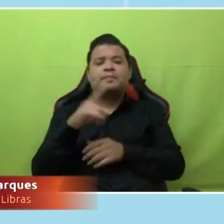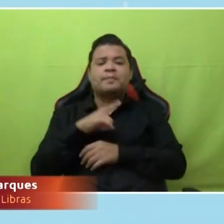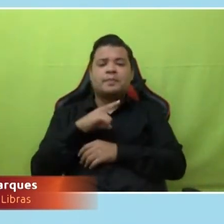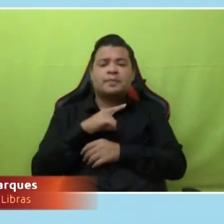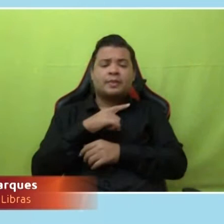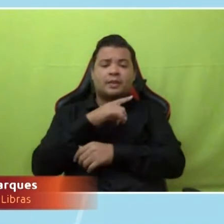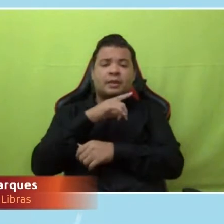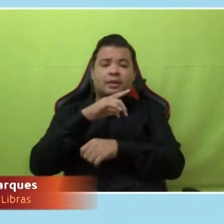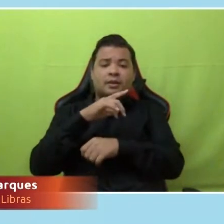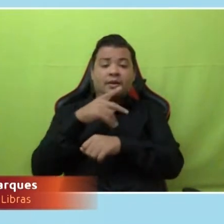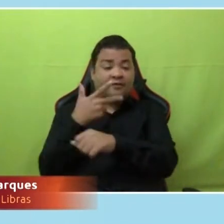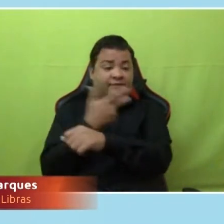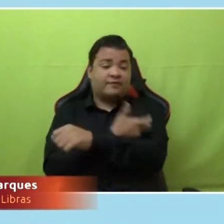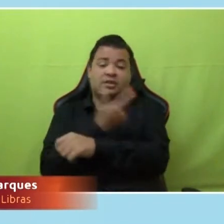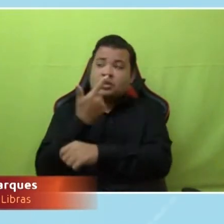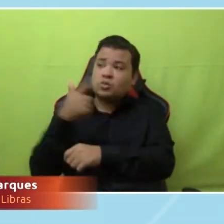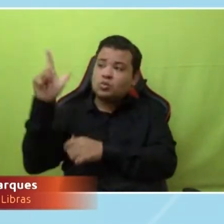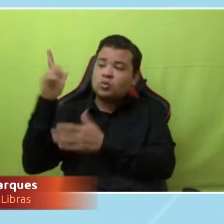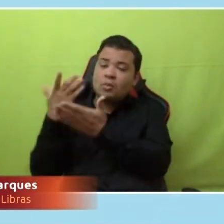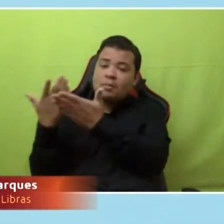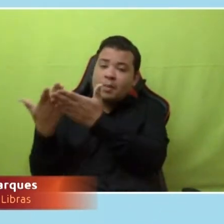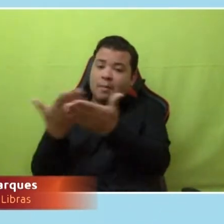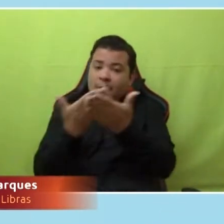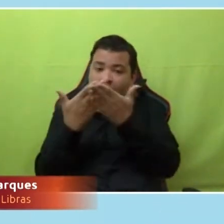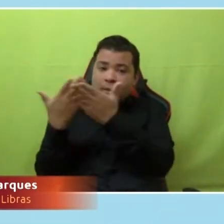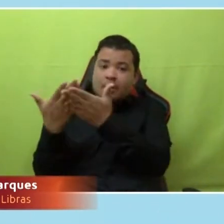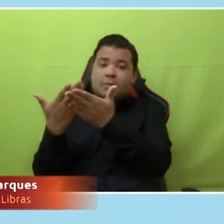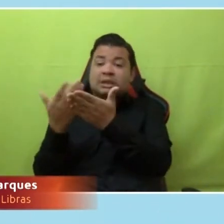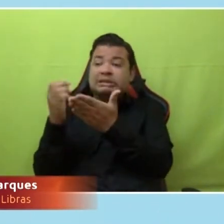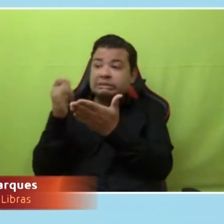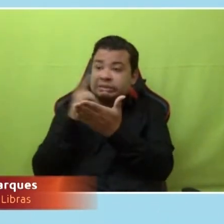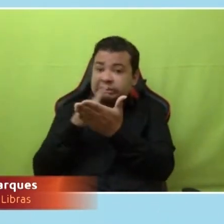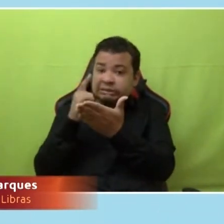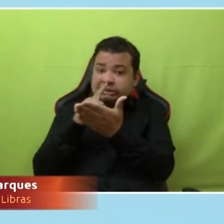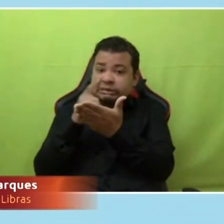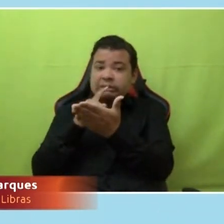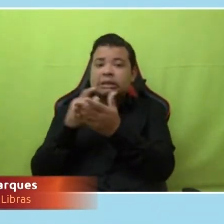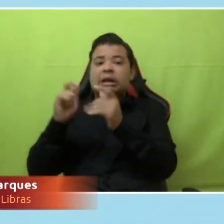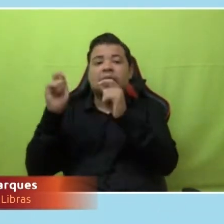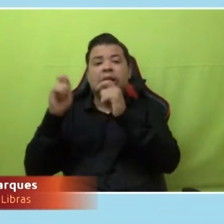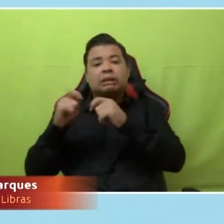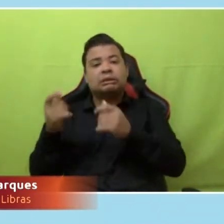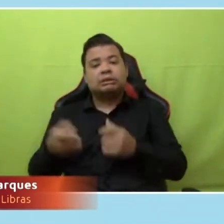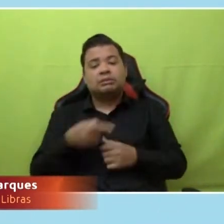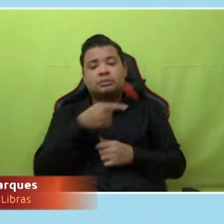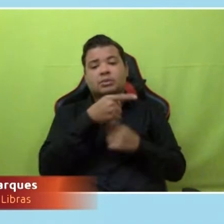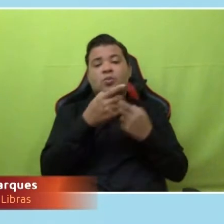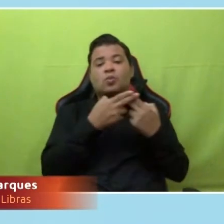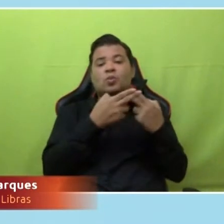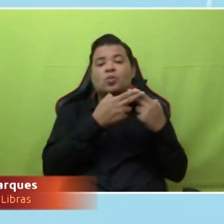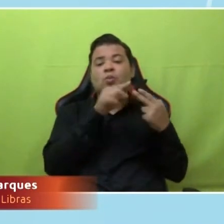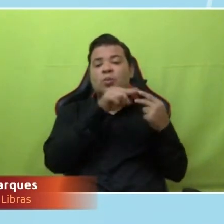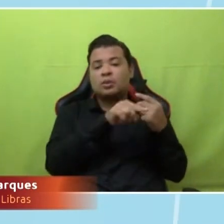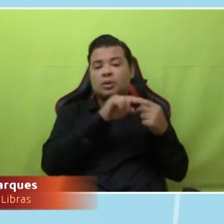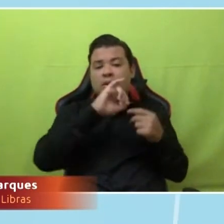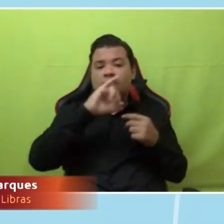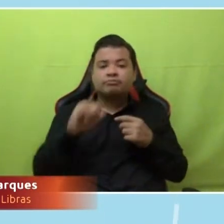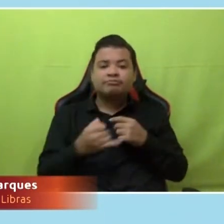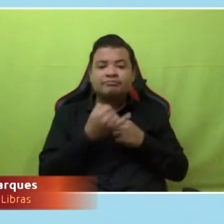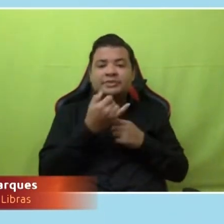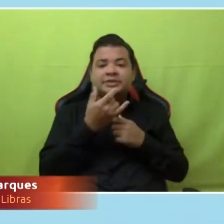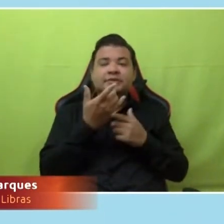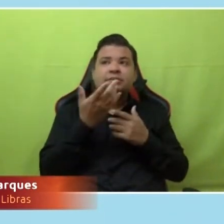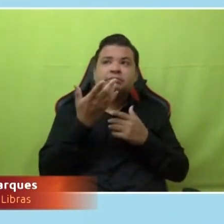que a gente possa incorporá-las nesse arsenal de armas contra a transmissão de dengue no nosso